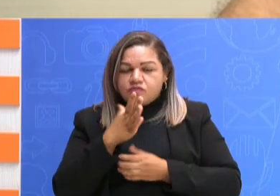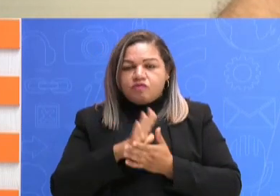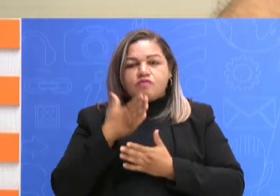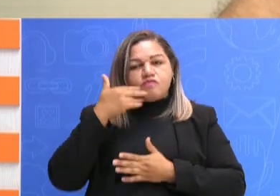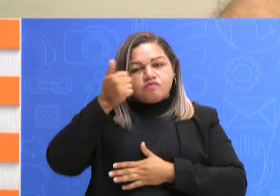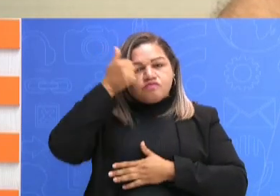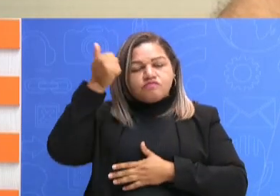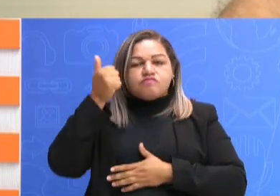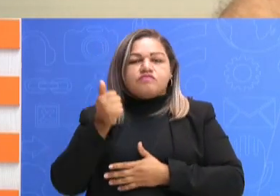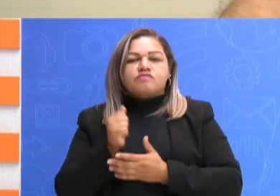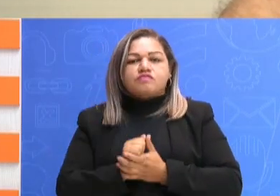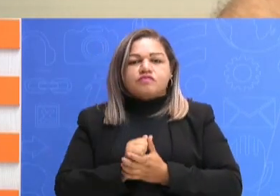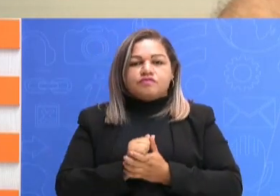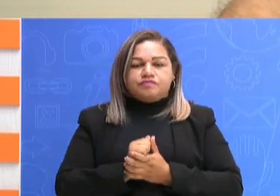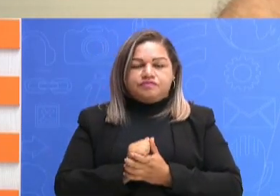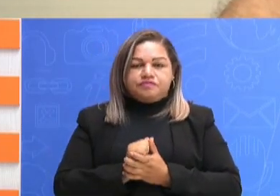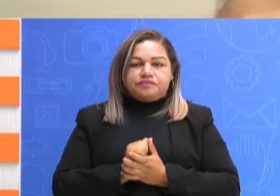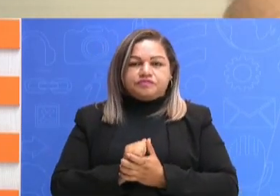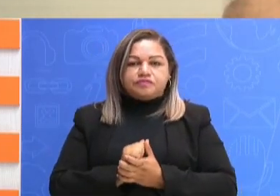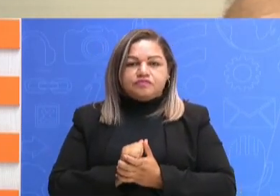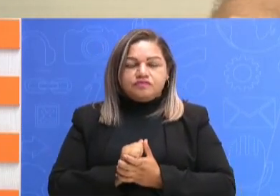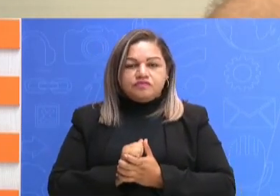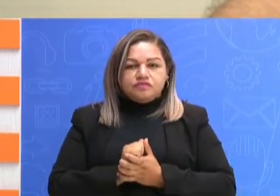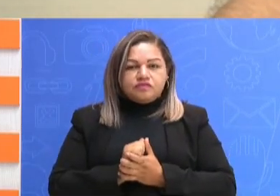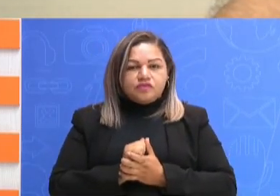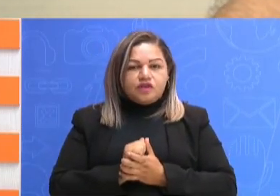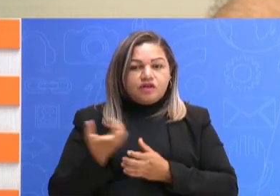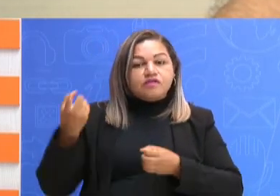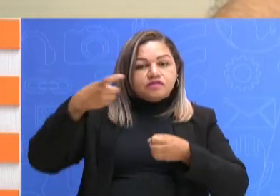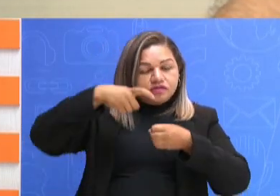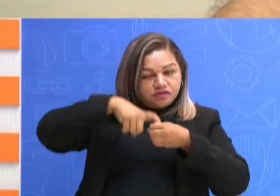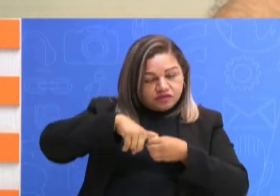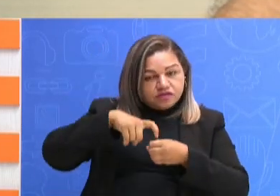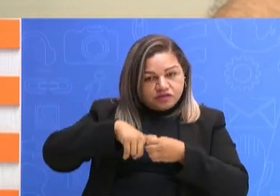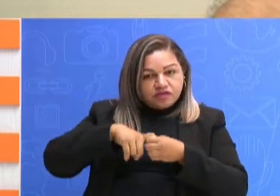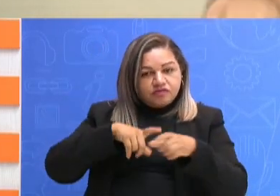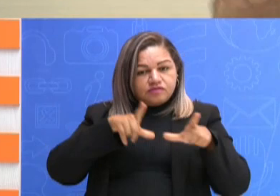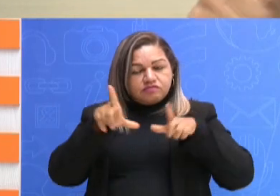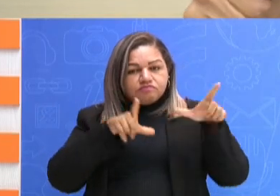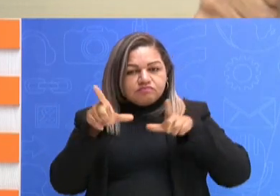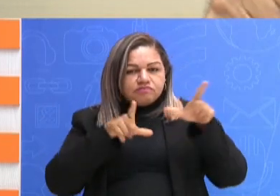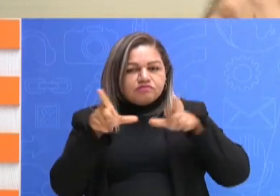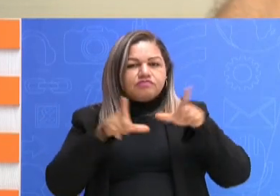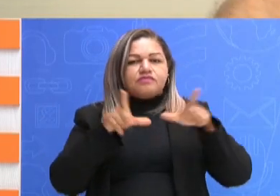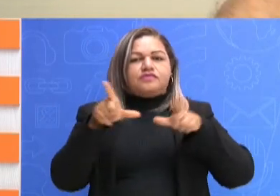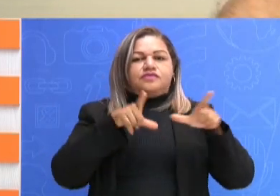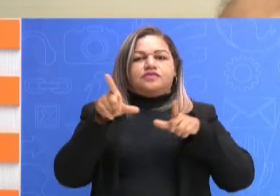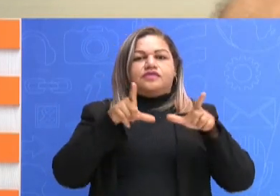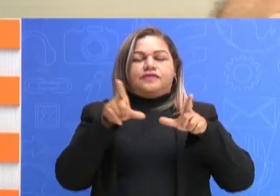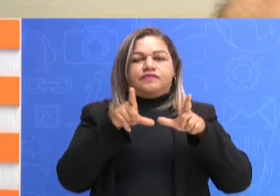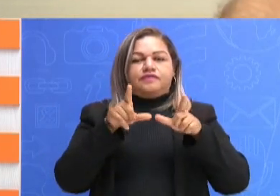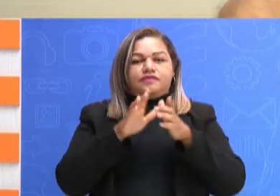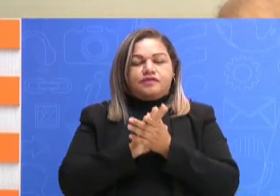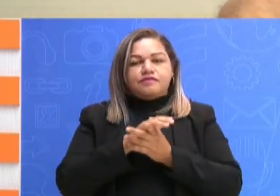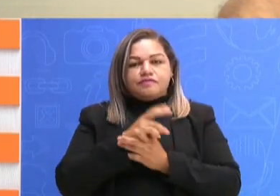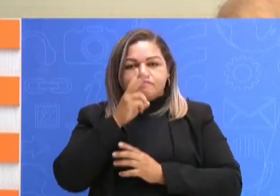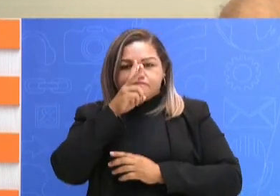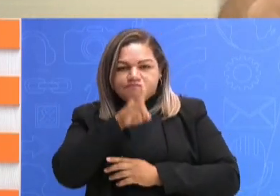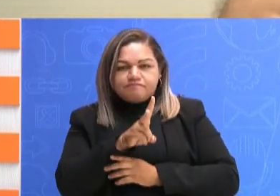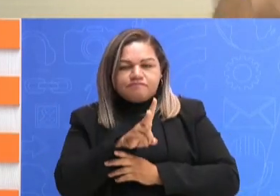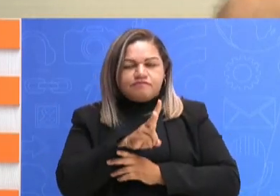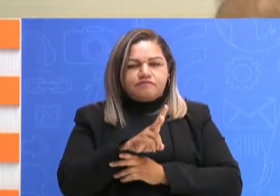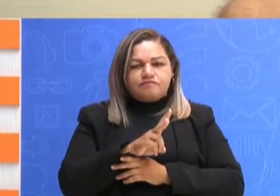pudesse se recuperar. Foi um milagre da vida. E o Murilo está voltando às suas atividades com garra, com determinação, com muita